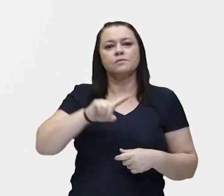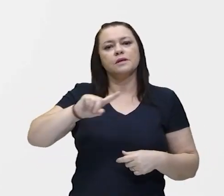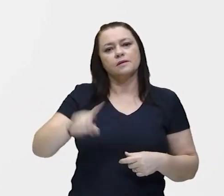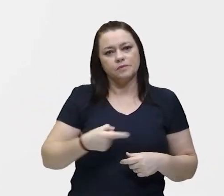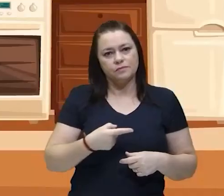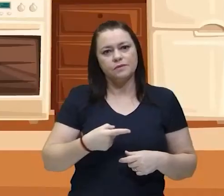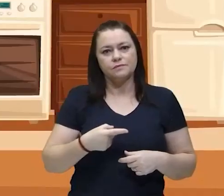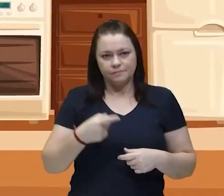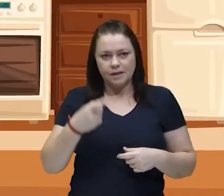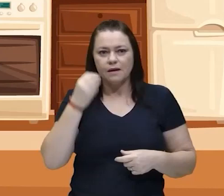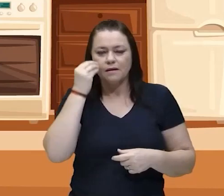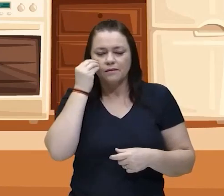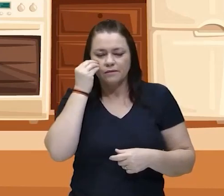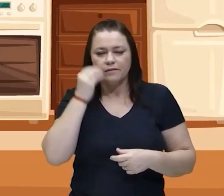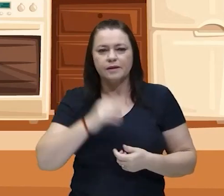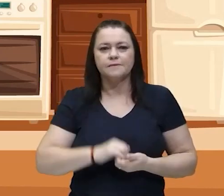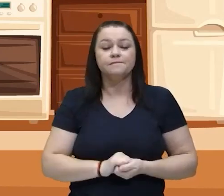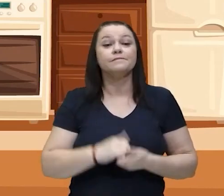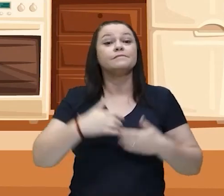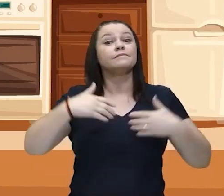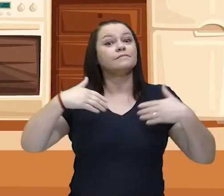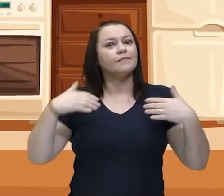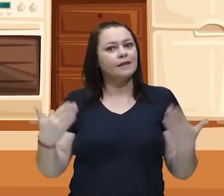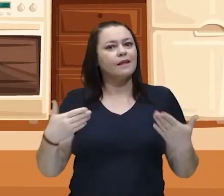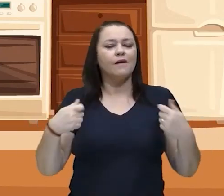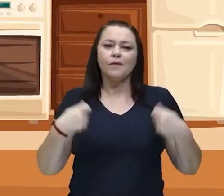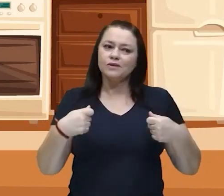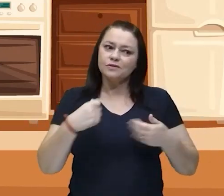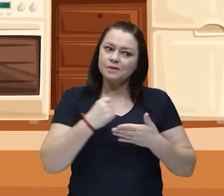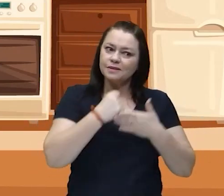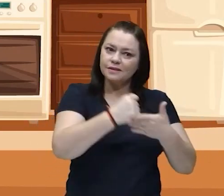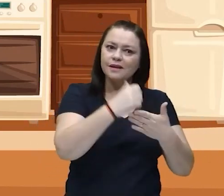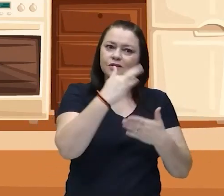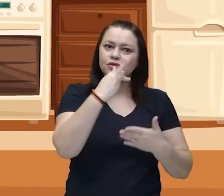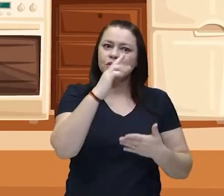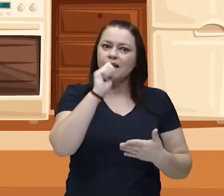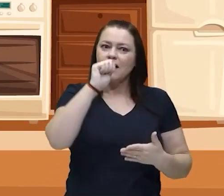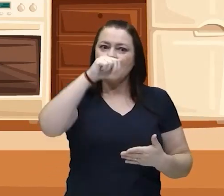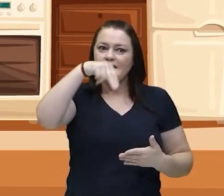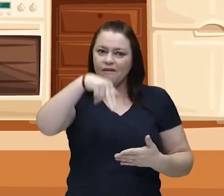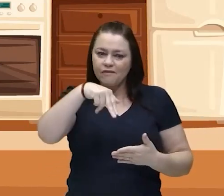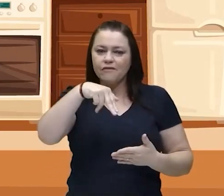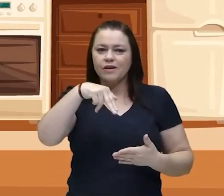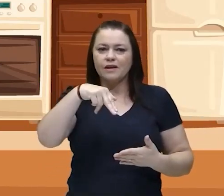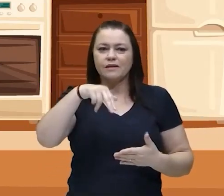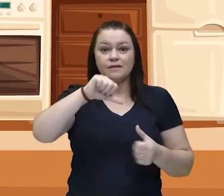Olha aqui comigo. Então, nós vamos ter que ajudar a Fran nessa transformação de quilo para